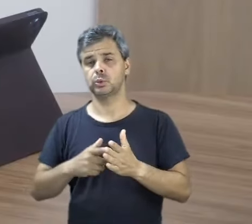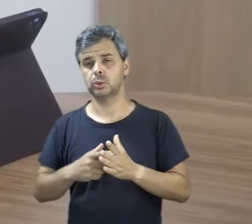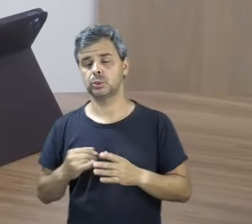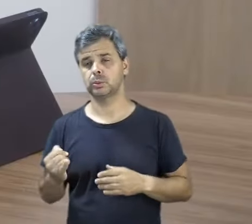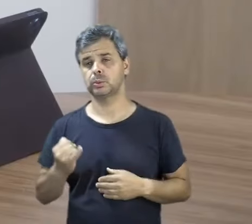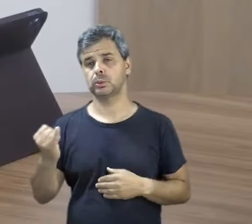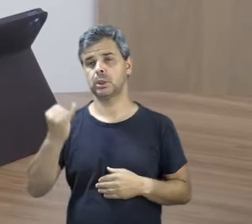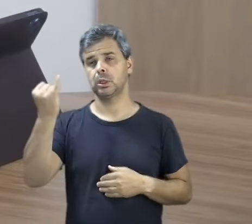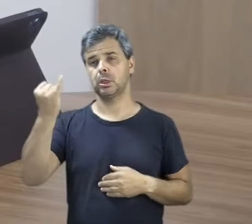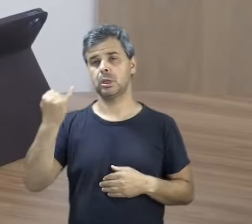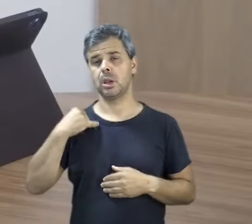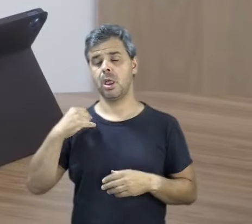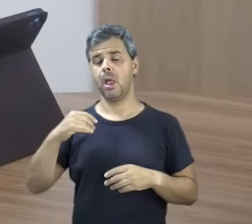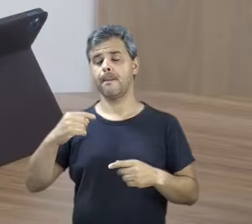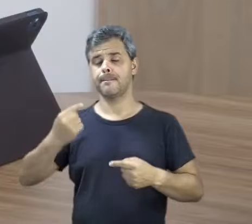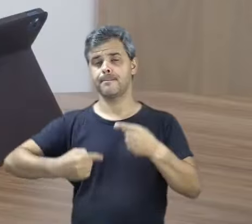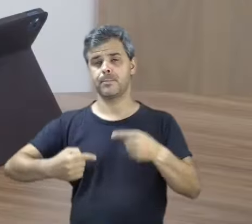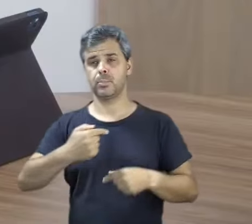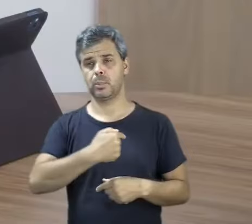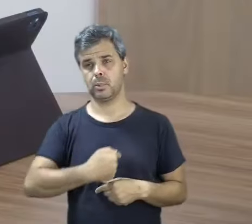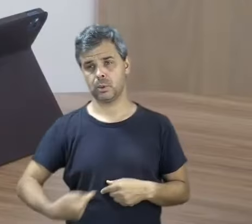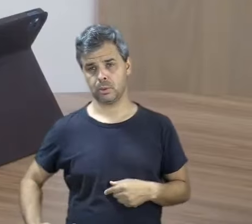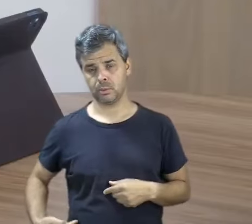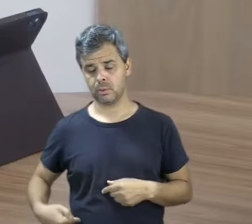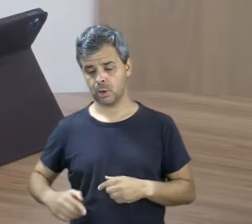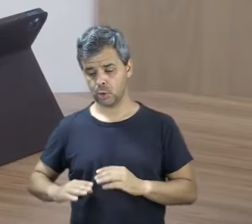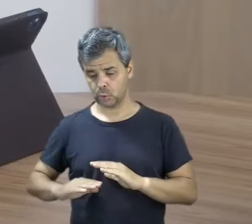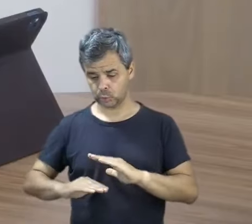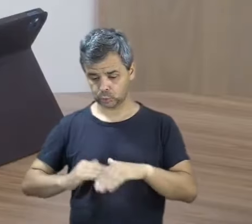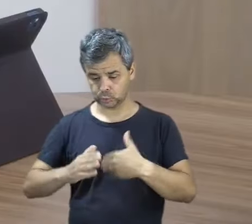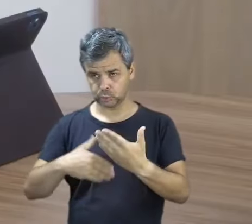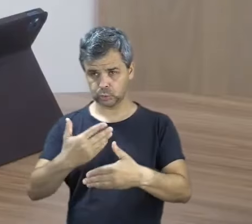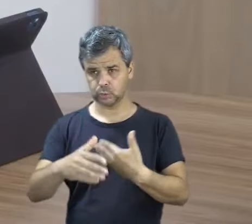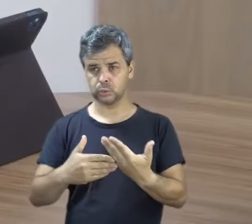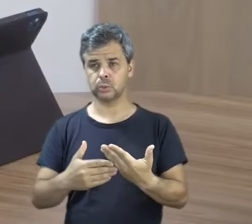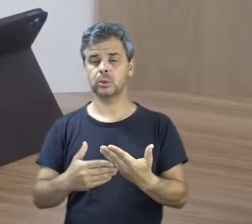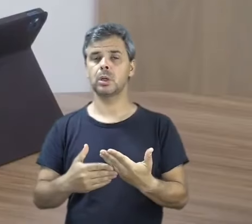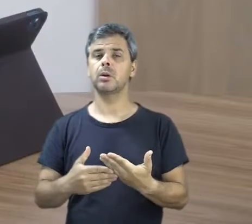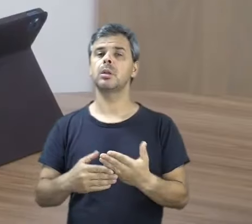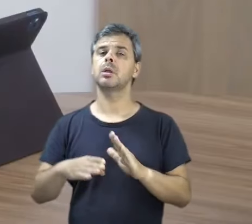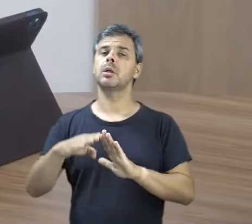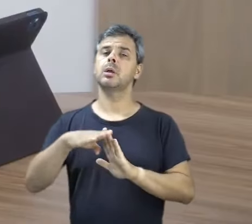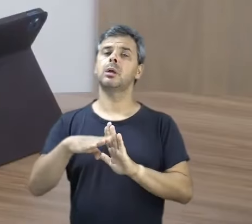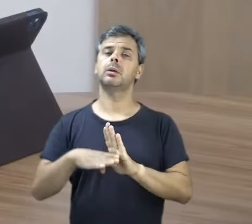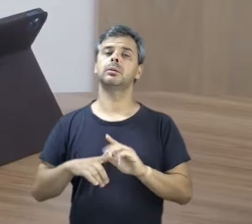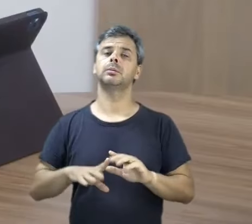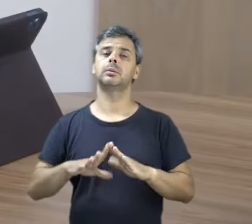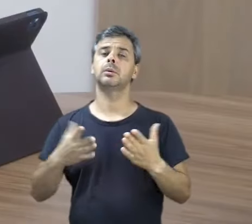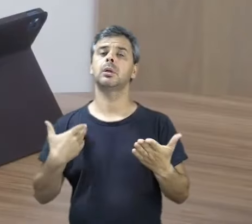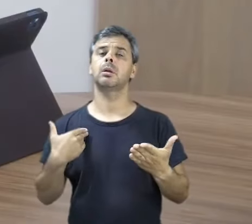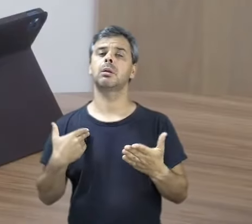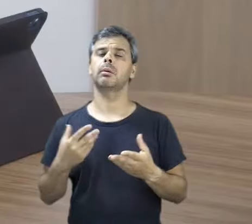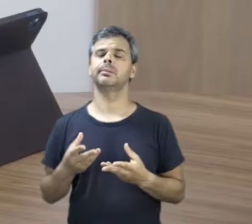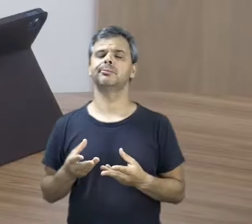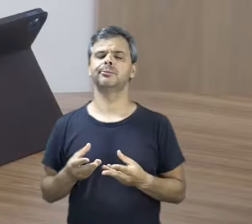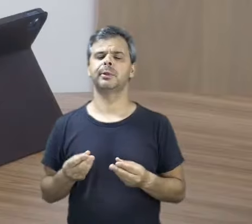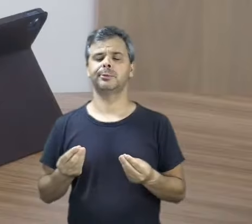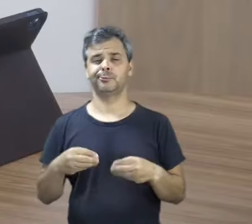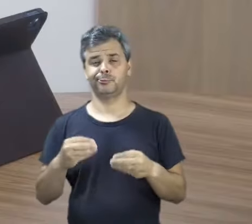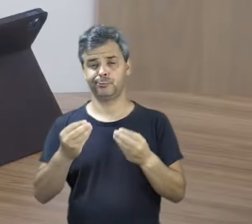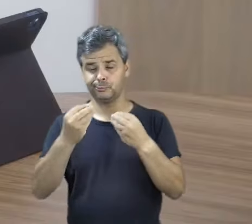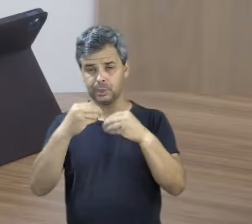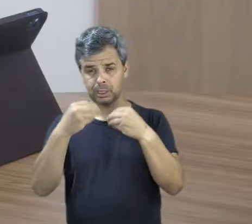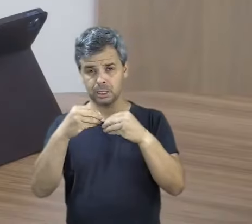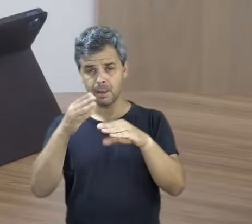significativo para as políticas públicas que estavam em andamento, né, aquelas que estavam programadas, e teve uma fragilização no processo